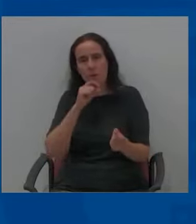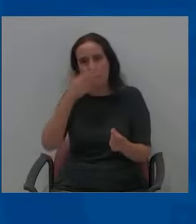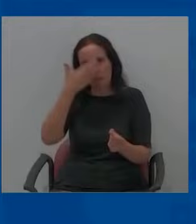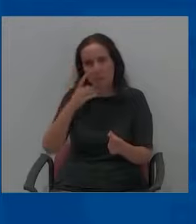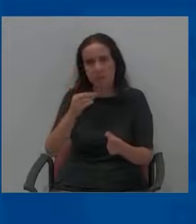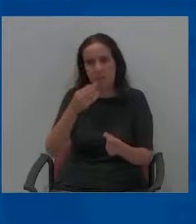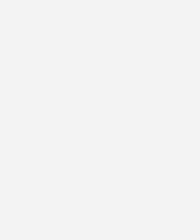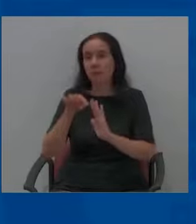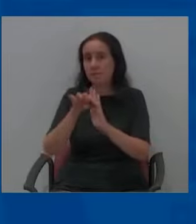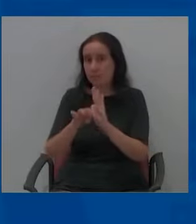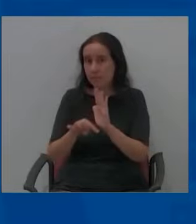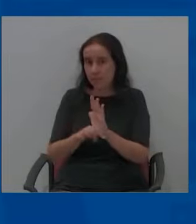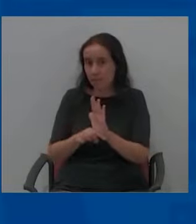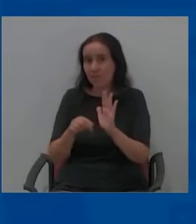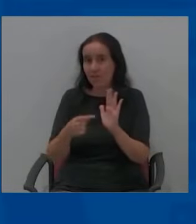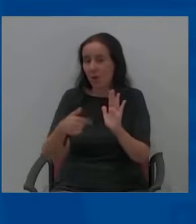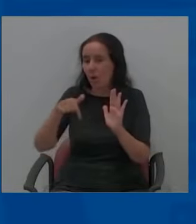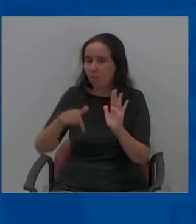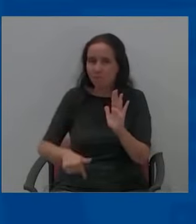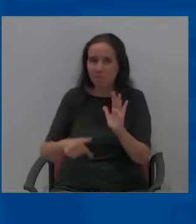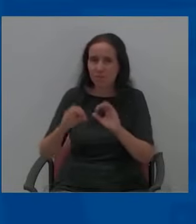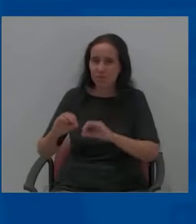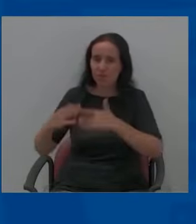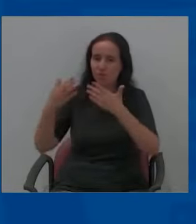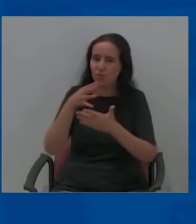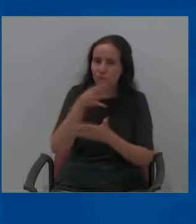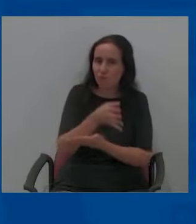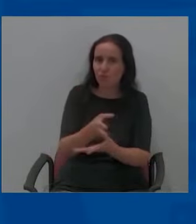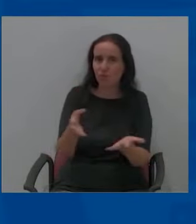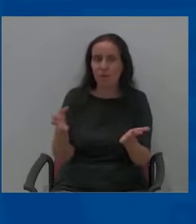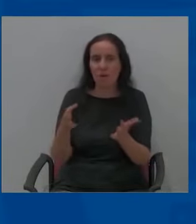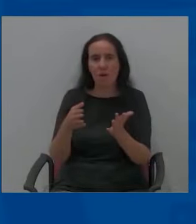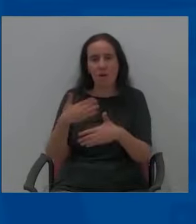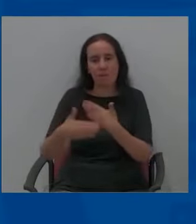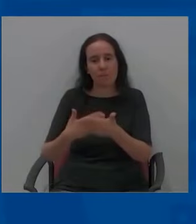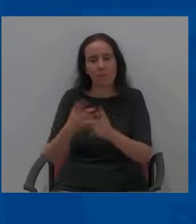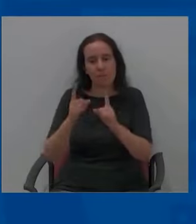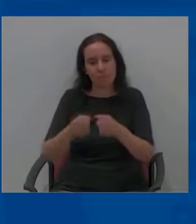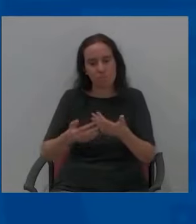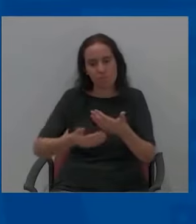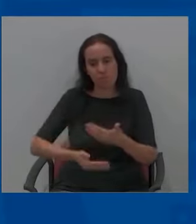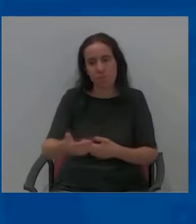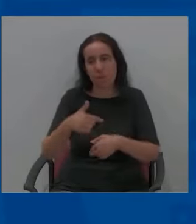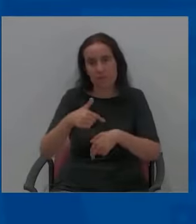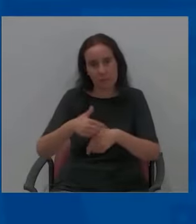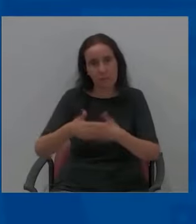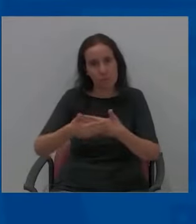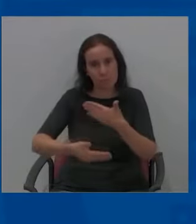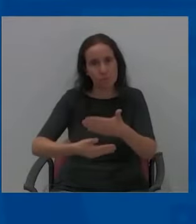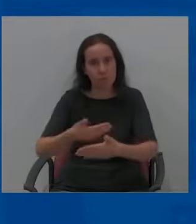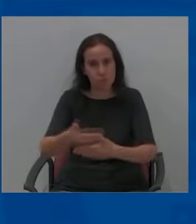dias 70 80 desde o princípio dissemos que iam ser implementadas ao longo do